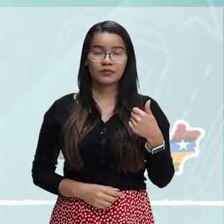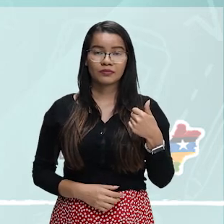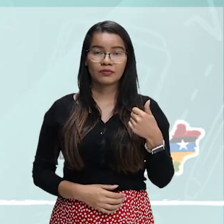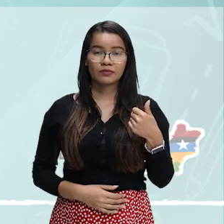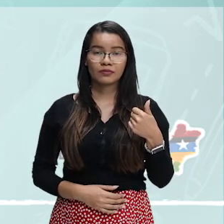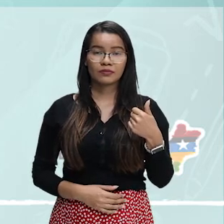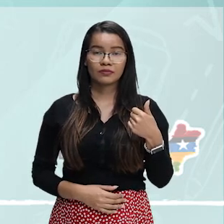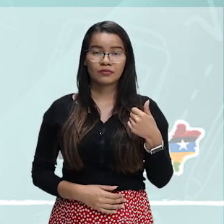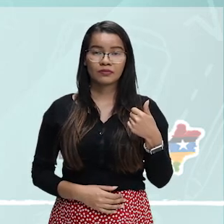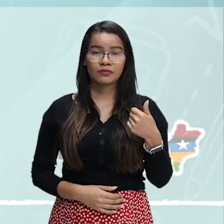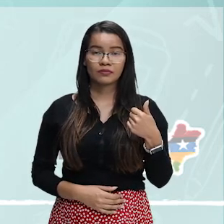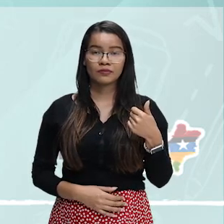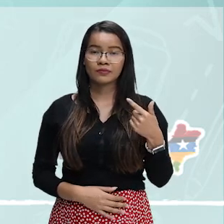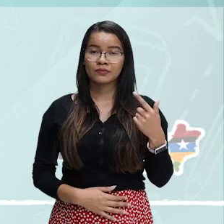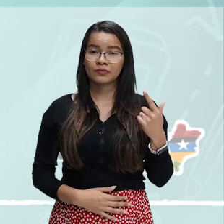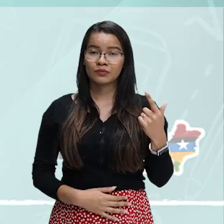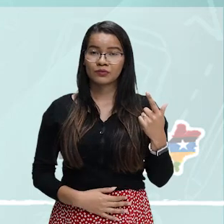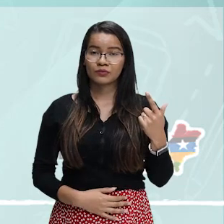metrópole, Portugal.